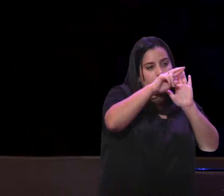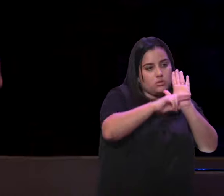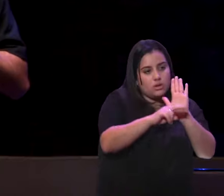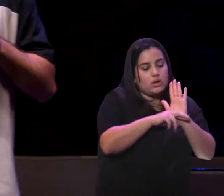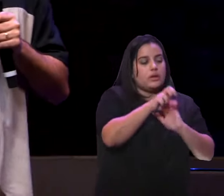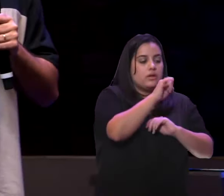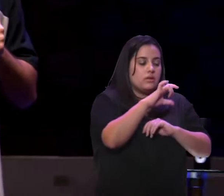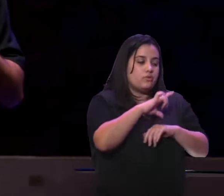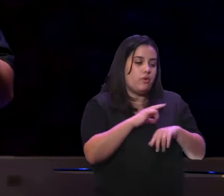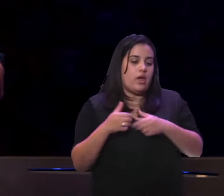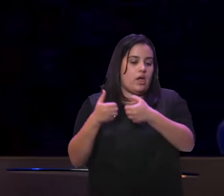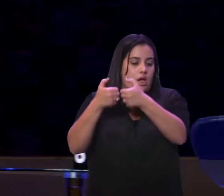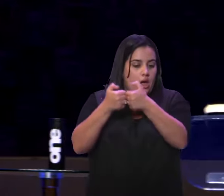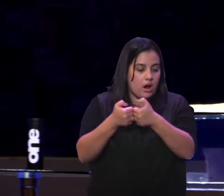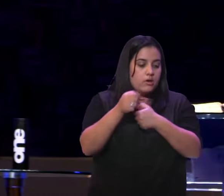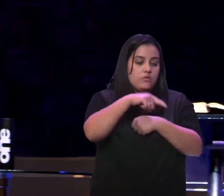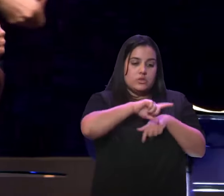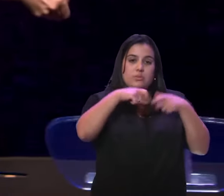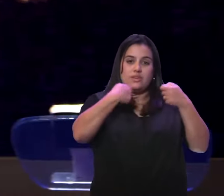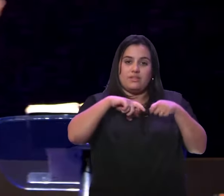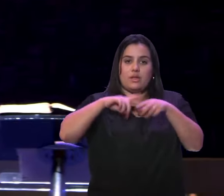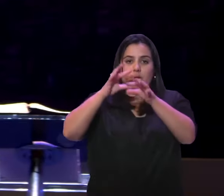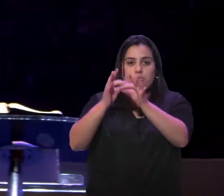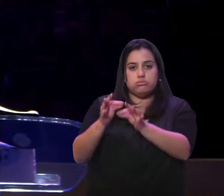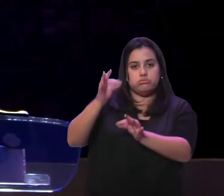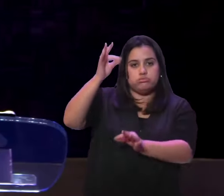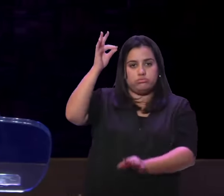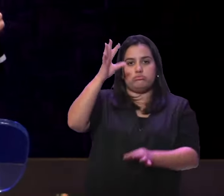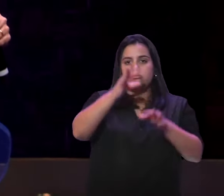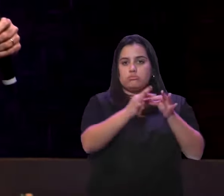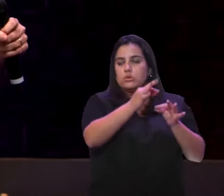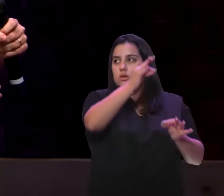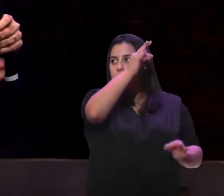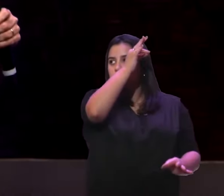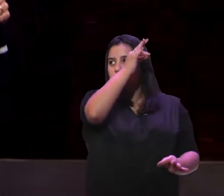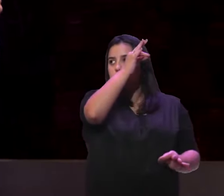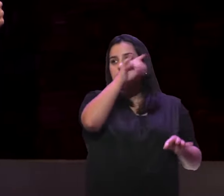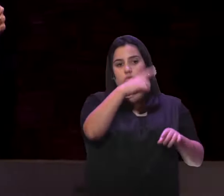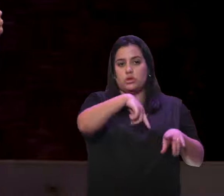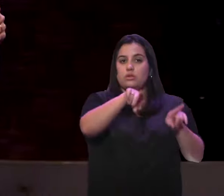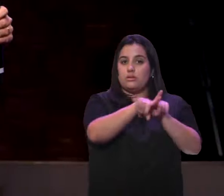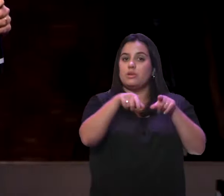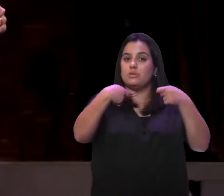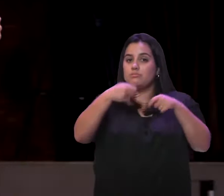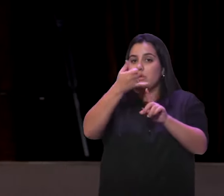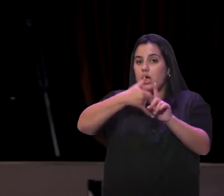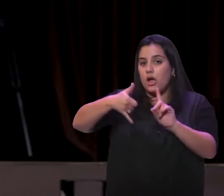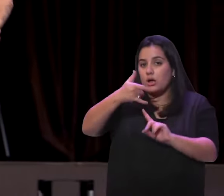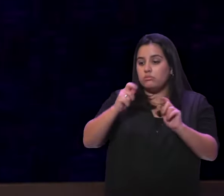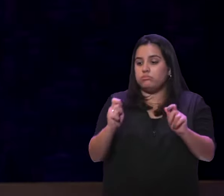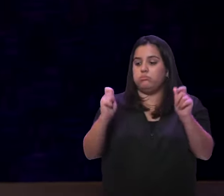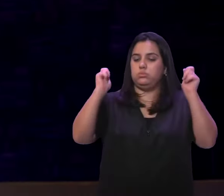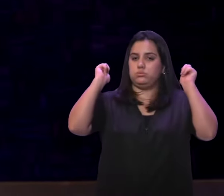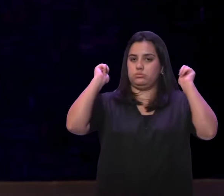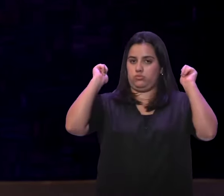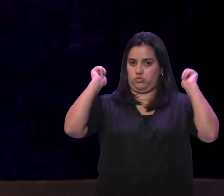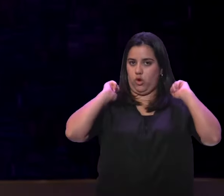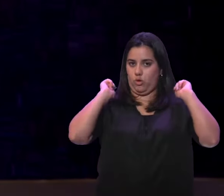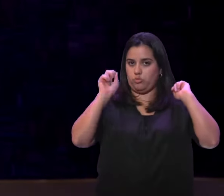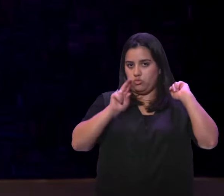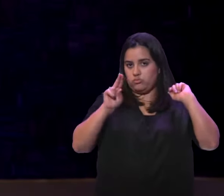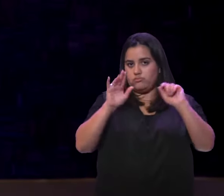for carregar a arca, coloque as varas da arca da aliança, se consagrem e carreguem elas nos seus ombros, com as suas